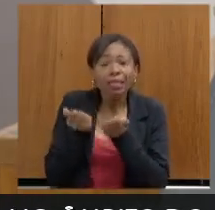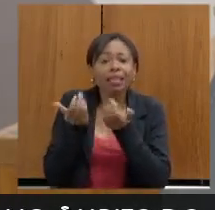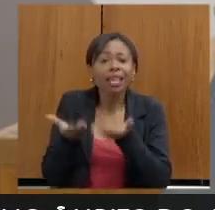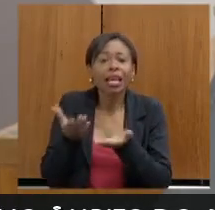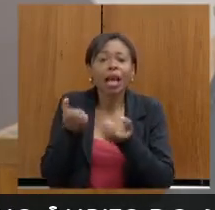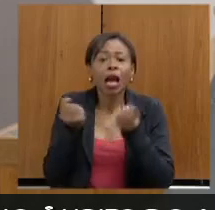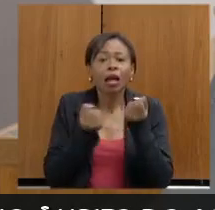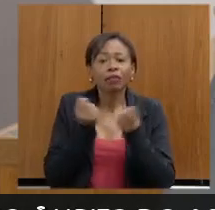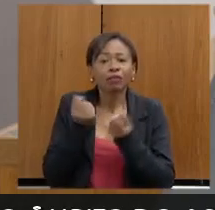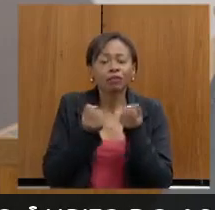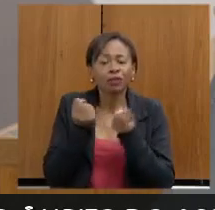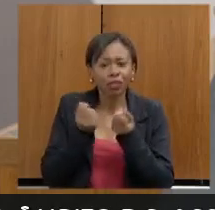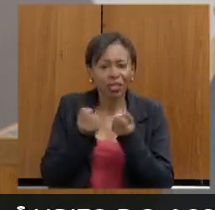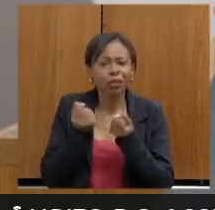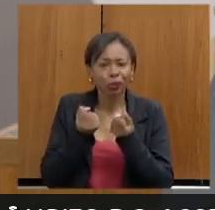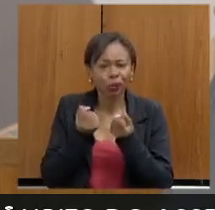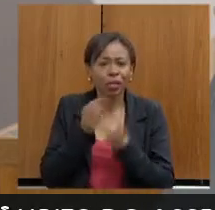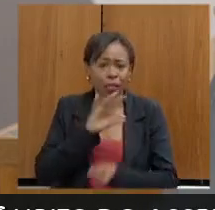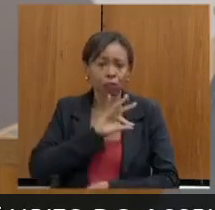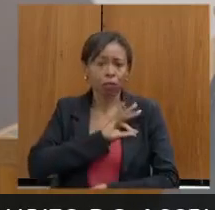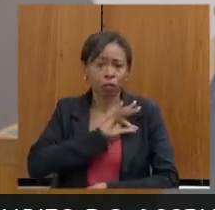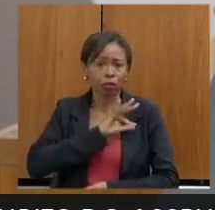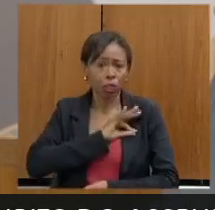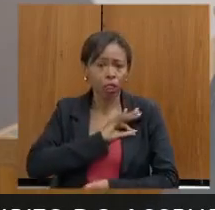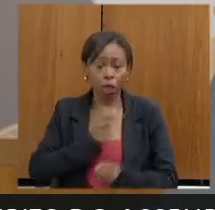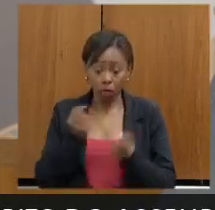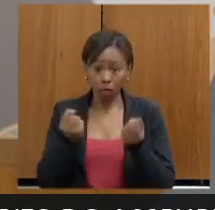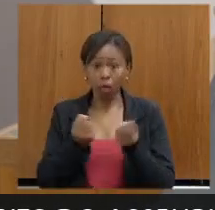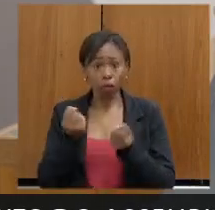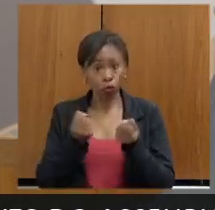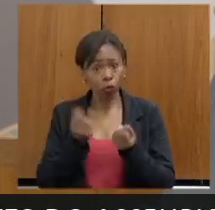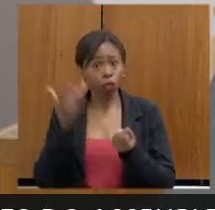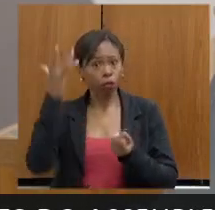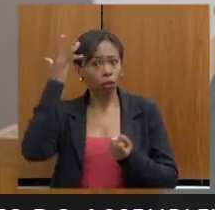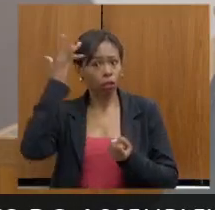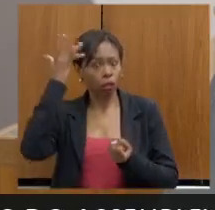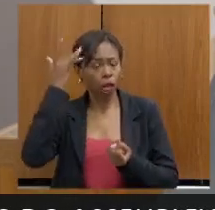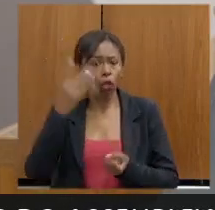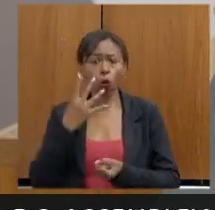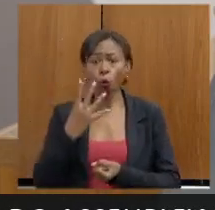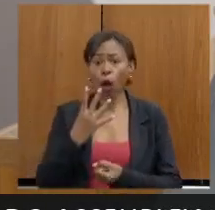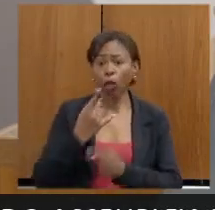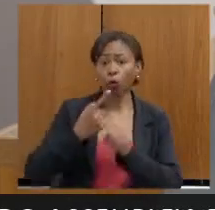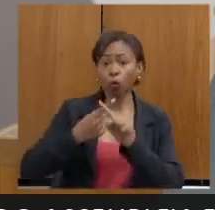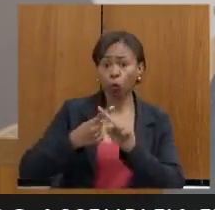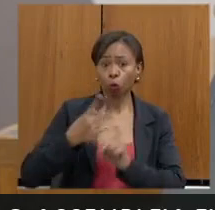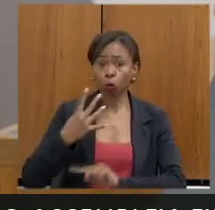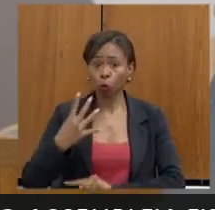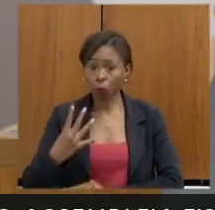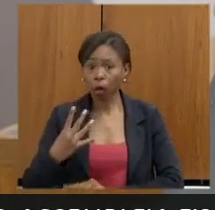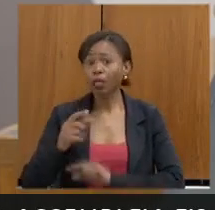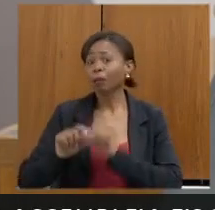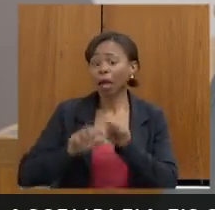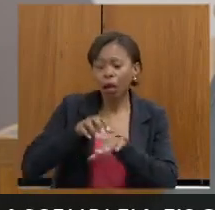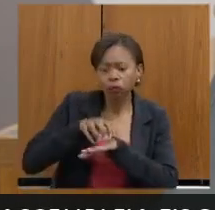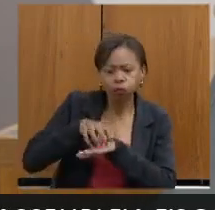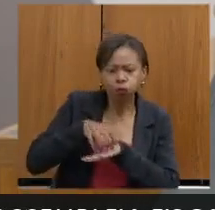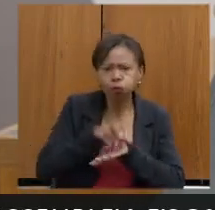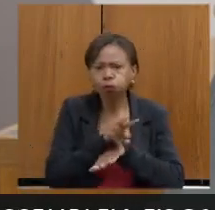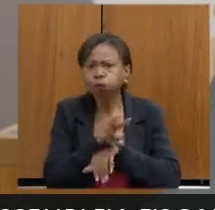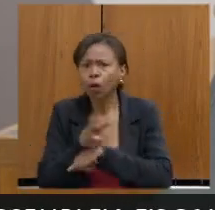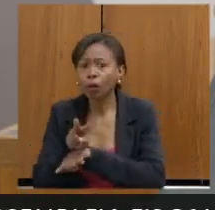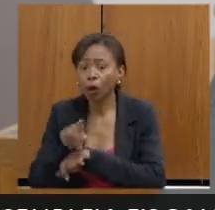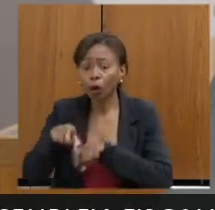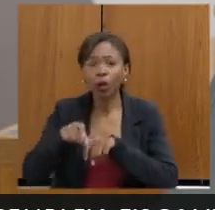viaturas de grande porte inclusive viaturas quatro por quatro para o Patrulhamento Rural vou dar